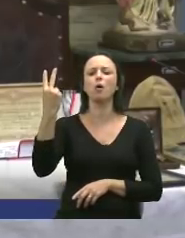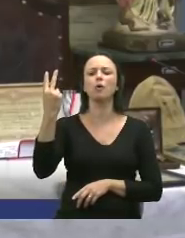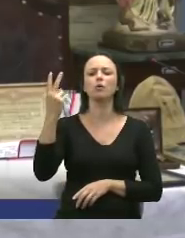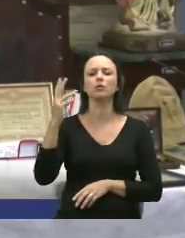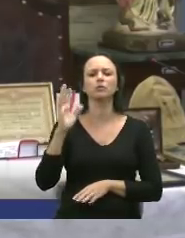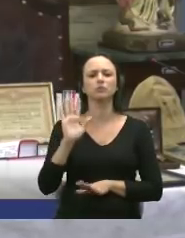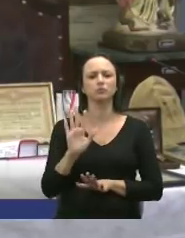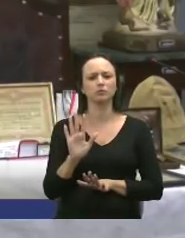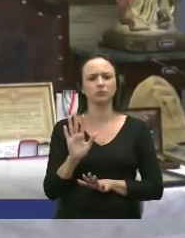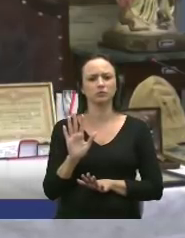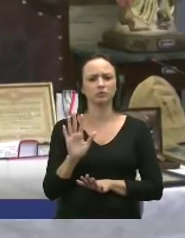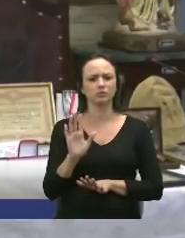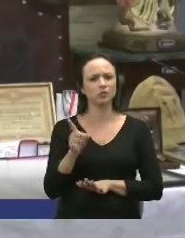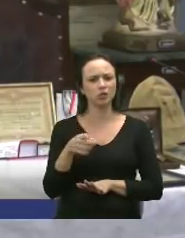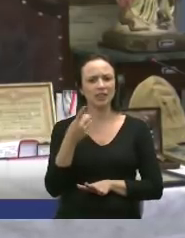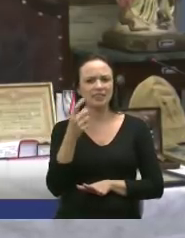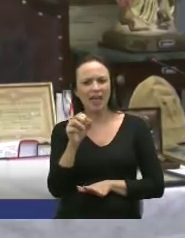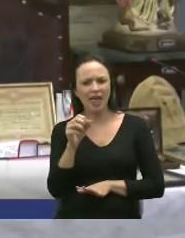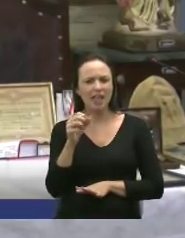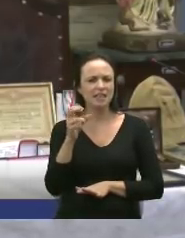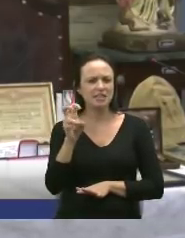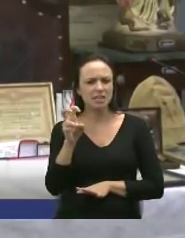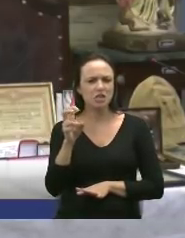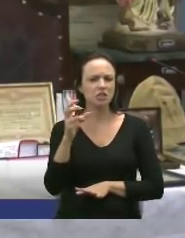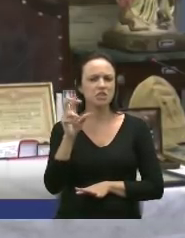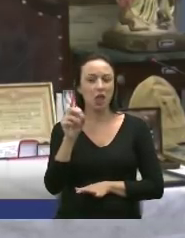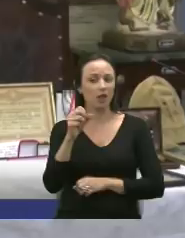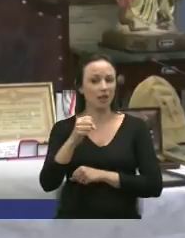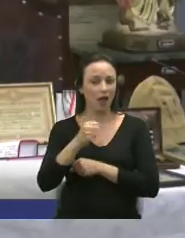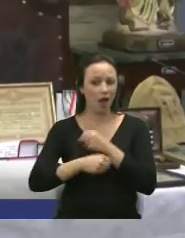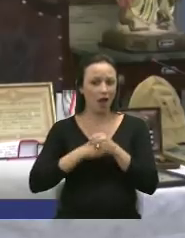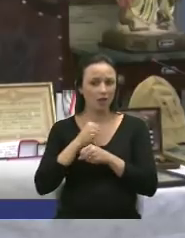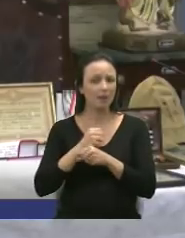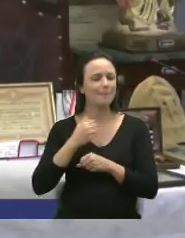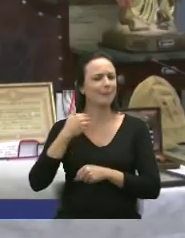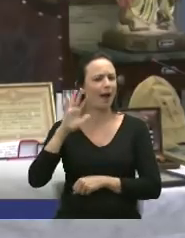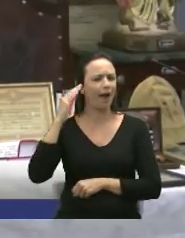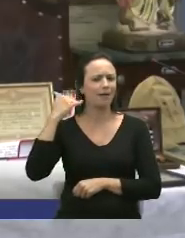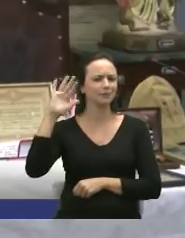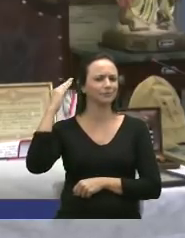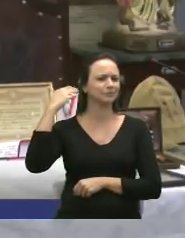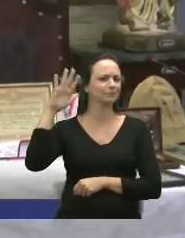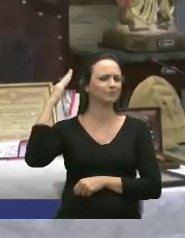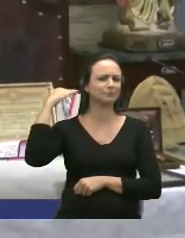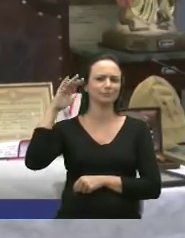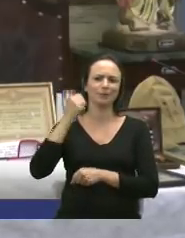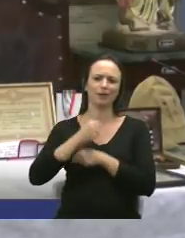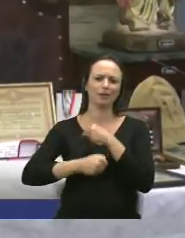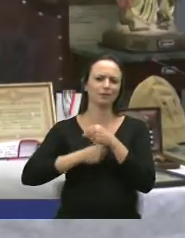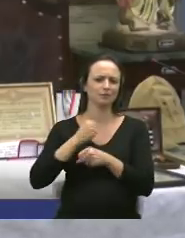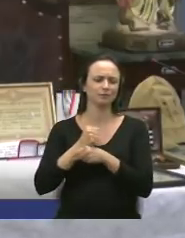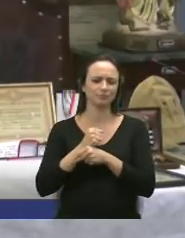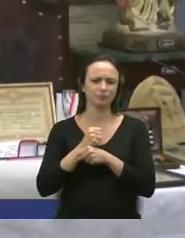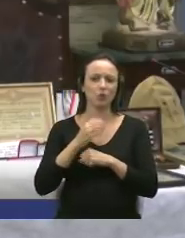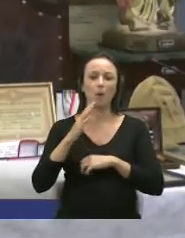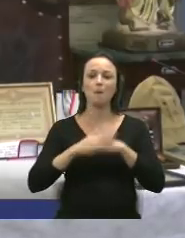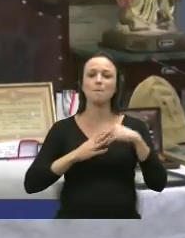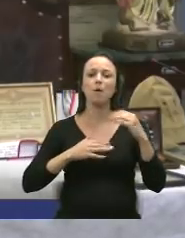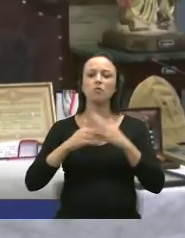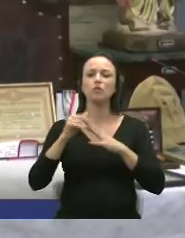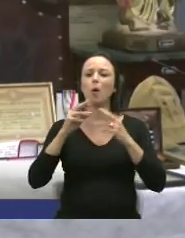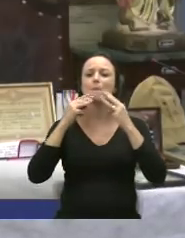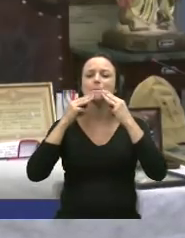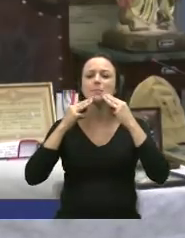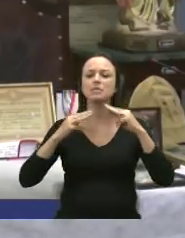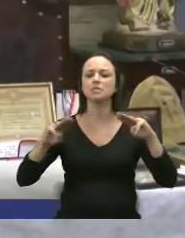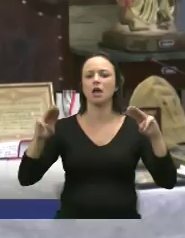E isso não faz só 5, 10, 15, 20, 50 anos. Faz mais tempo. A profissão é uma missão, é um sacerdócio